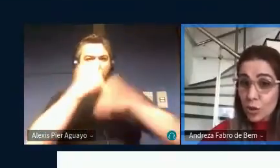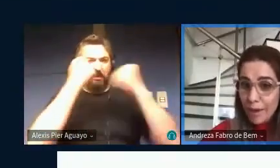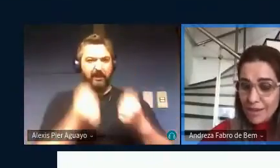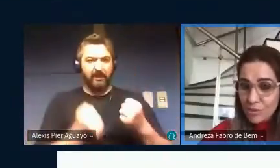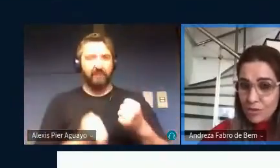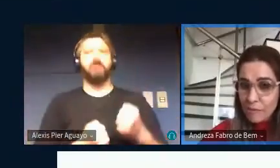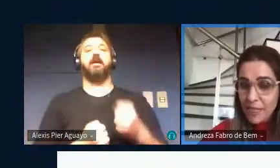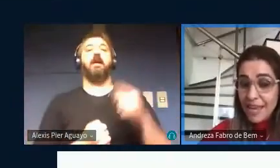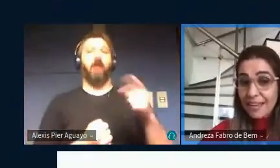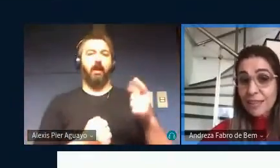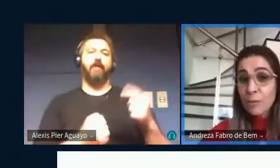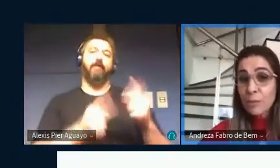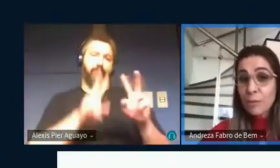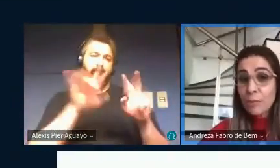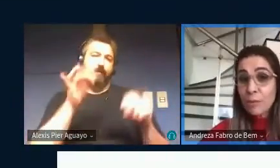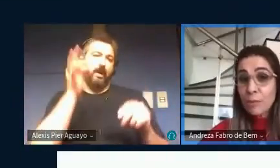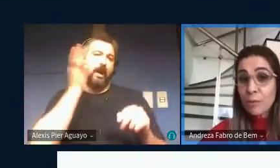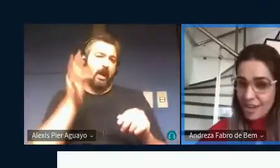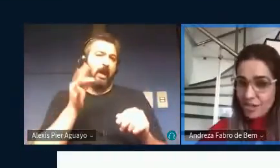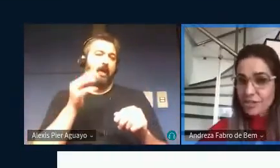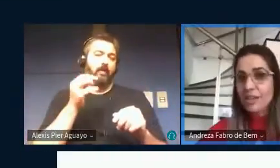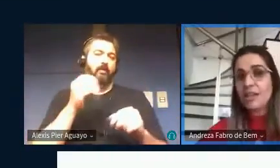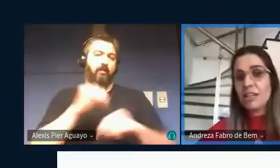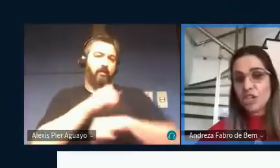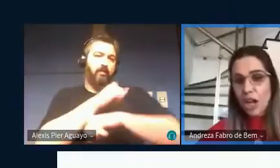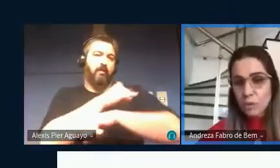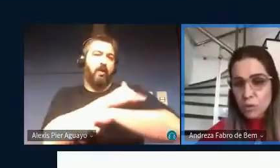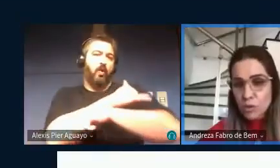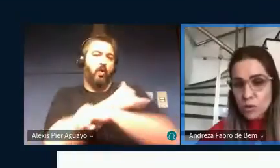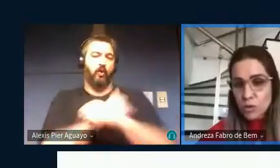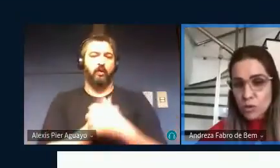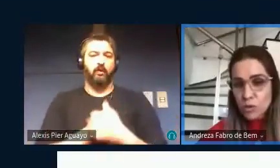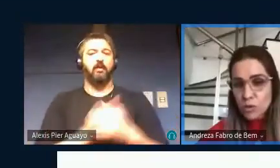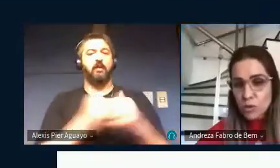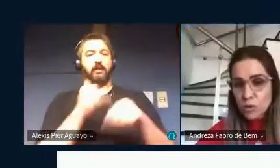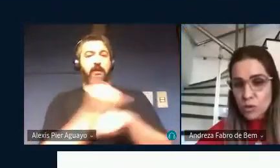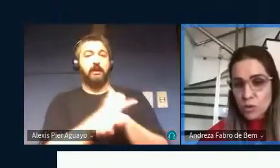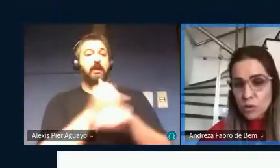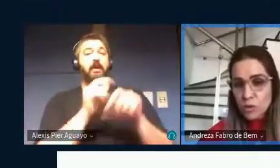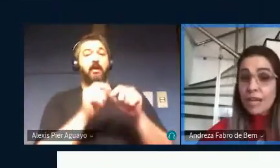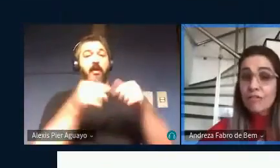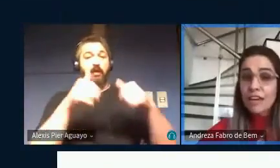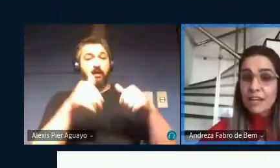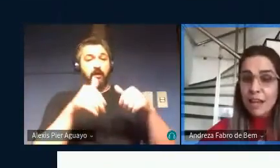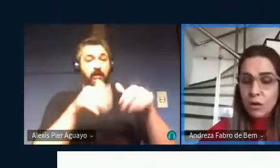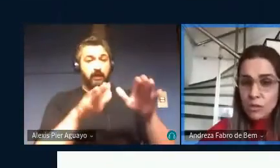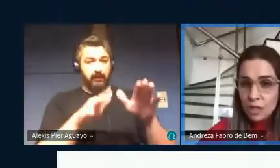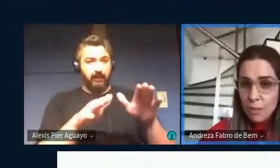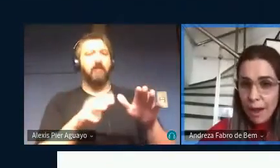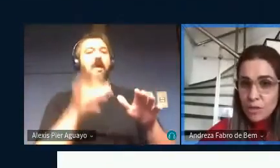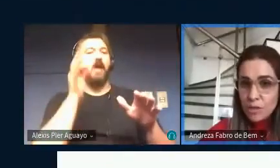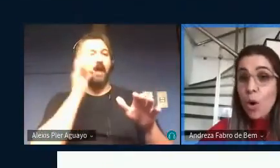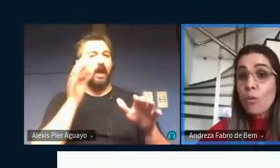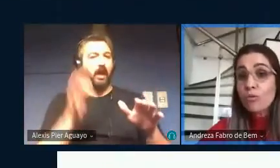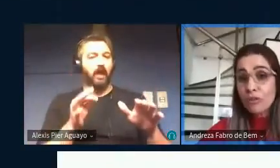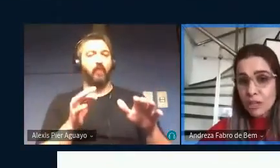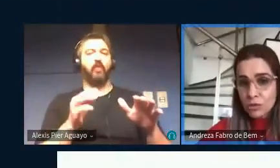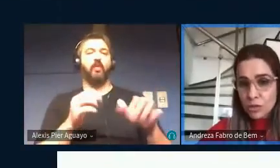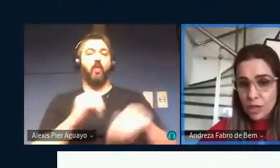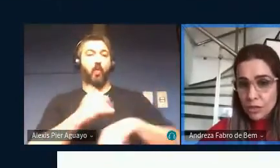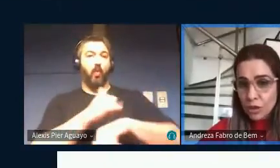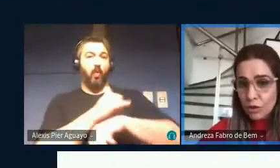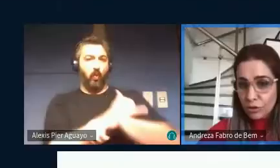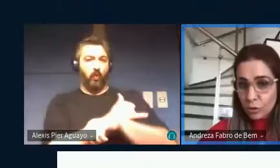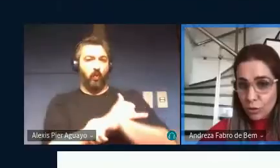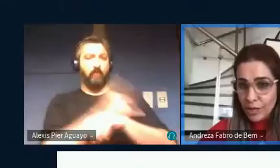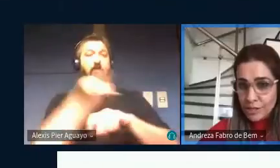tornam-se obesos. Então, a nossa estratégia seria deixarmos os vírus, infectar os animais com o vírus,